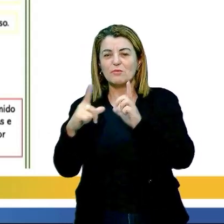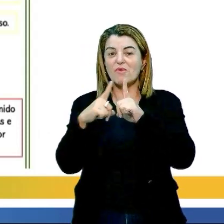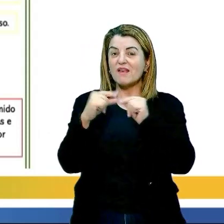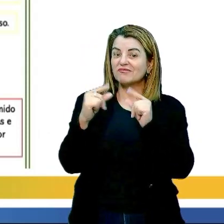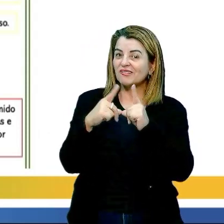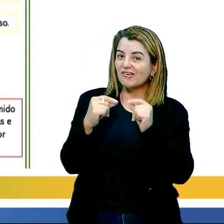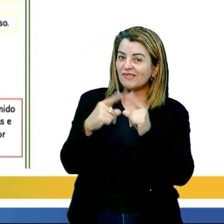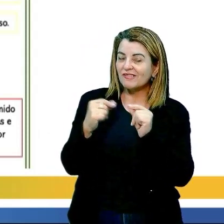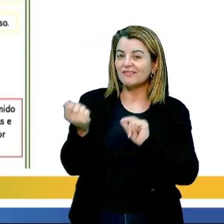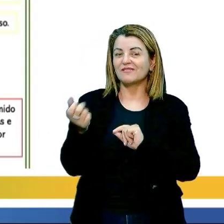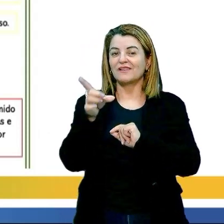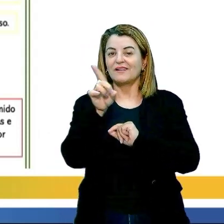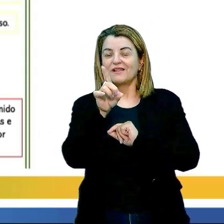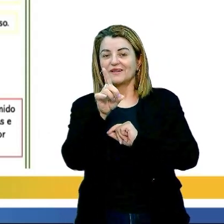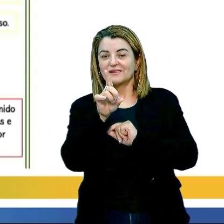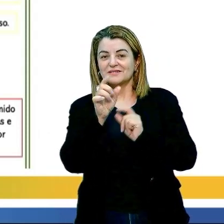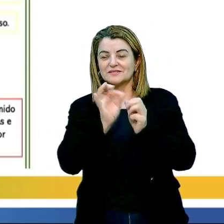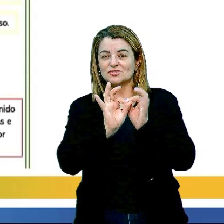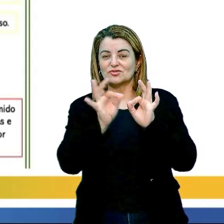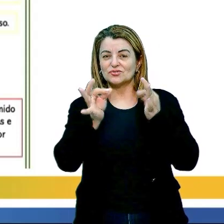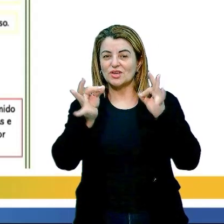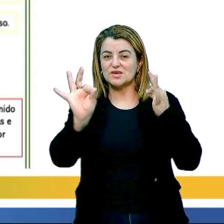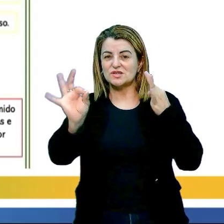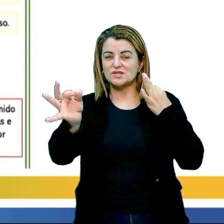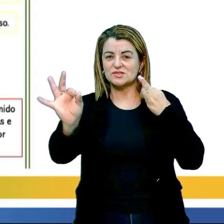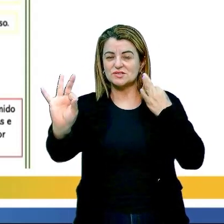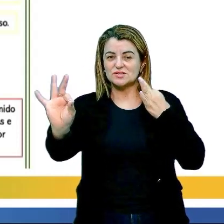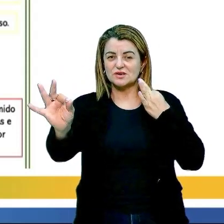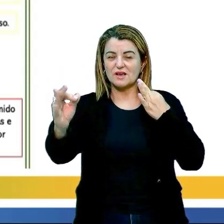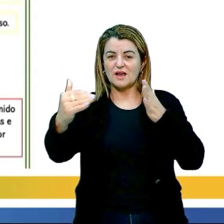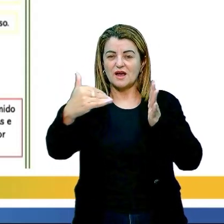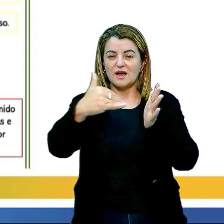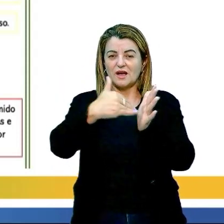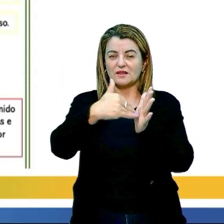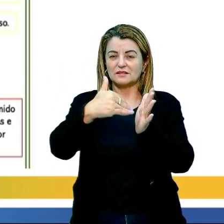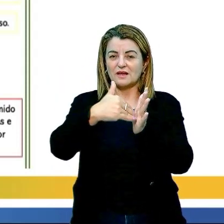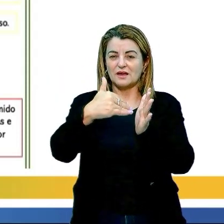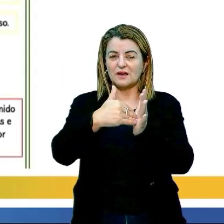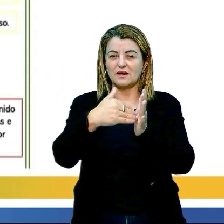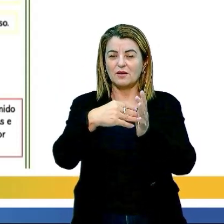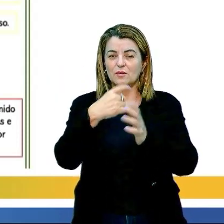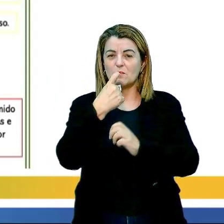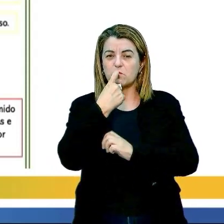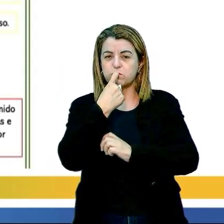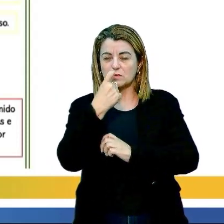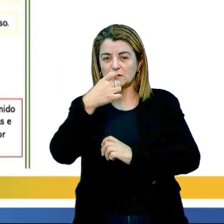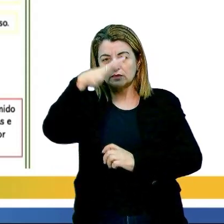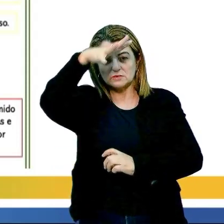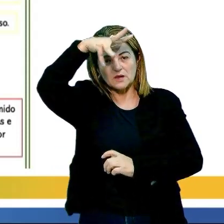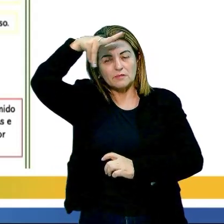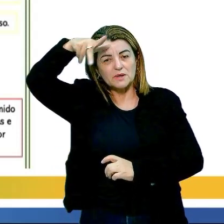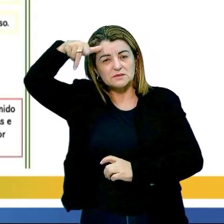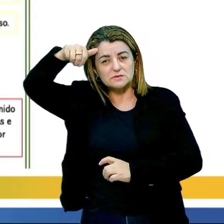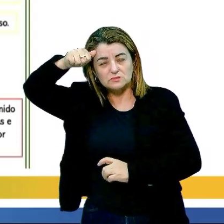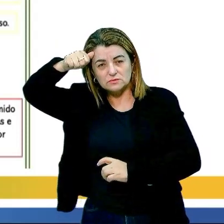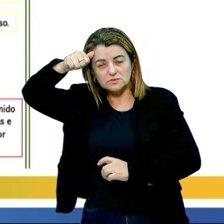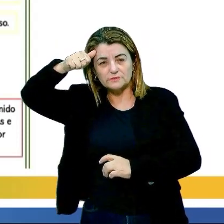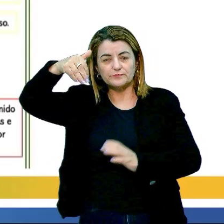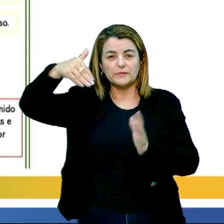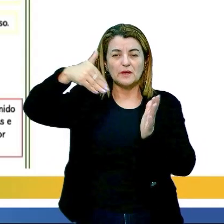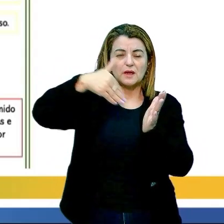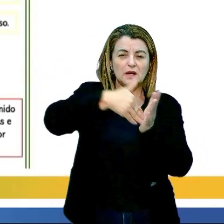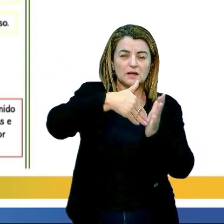Brasília, e que se estende, vem até as bordas da nossa Amazônia, vai